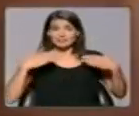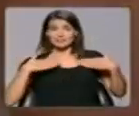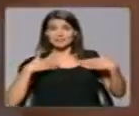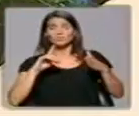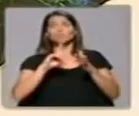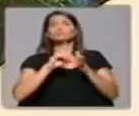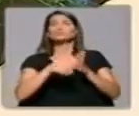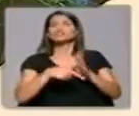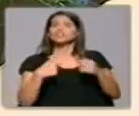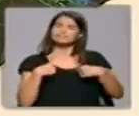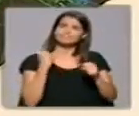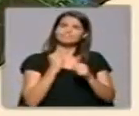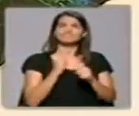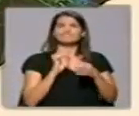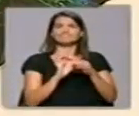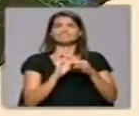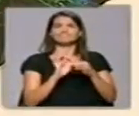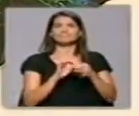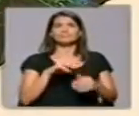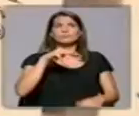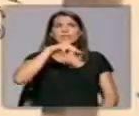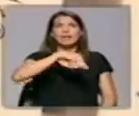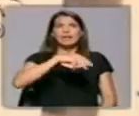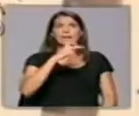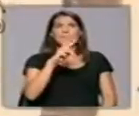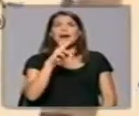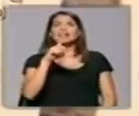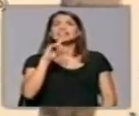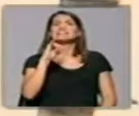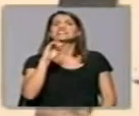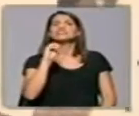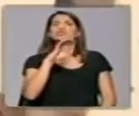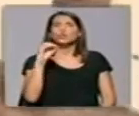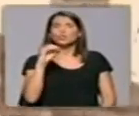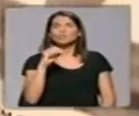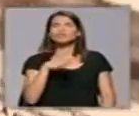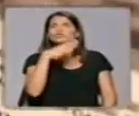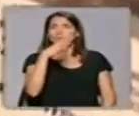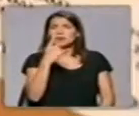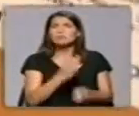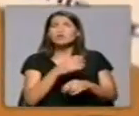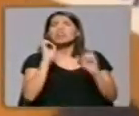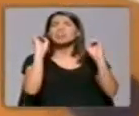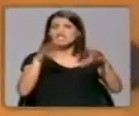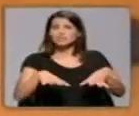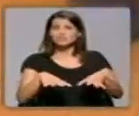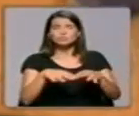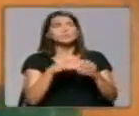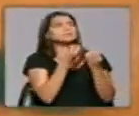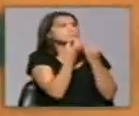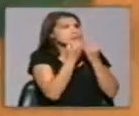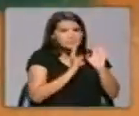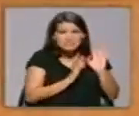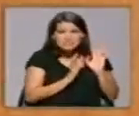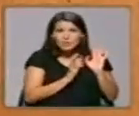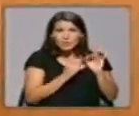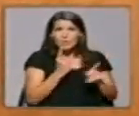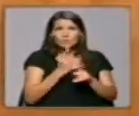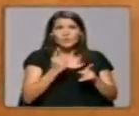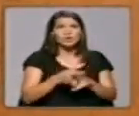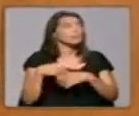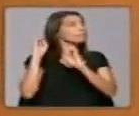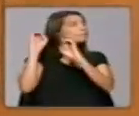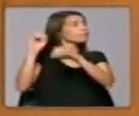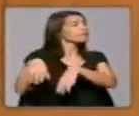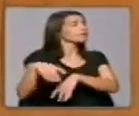projeto que abraçou. Mar Lisco quer explicar às pessoas que o nosso lixo não desaparece apenas porque o deixamos de ver.